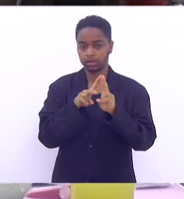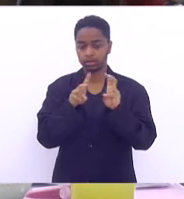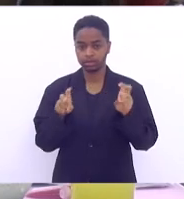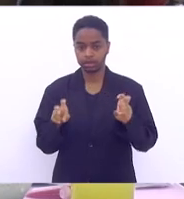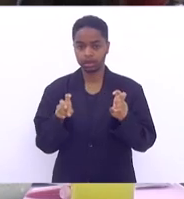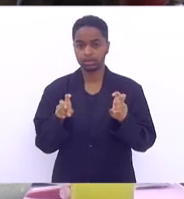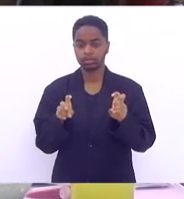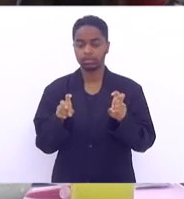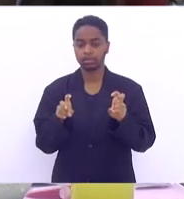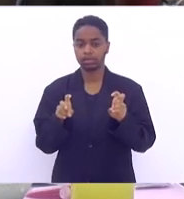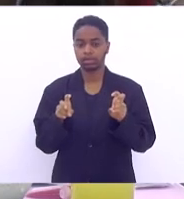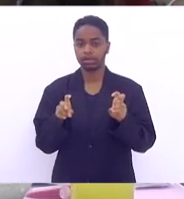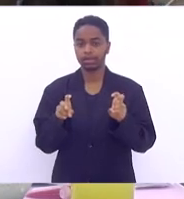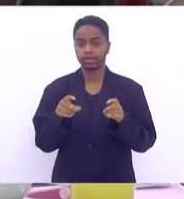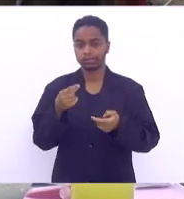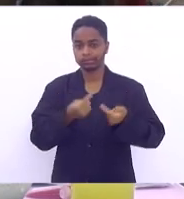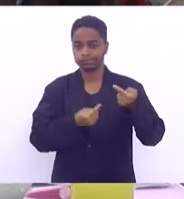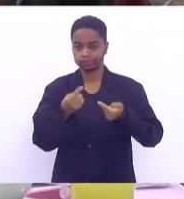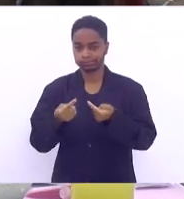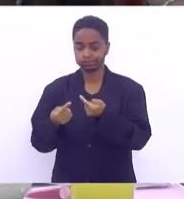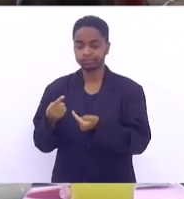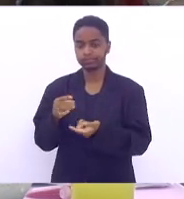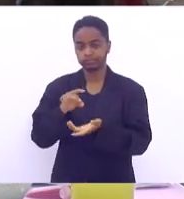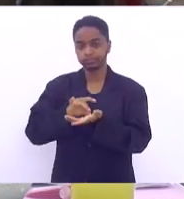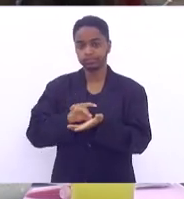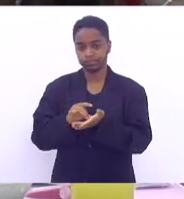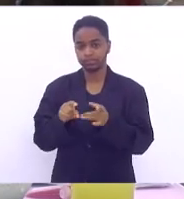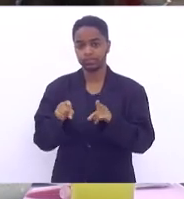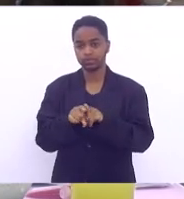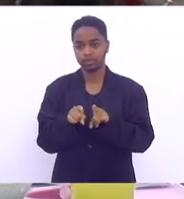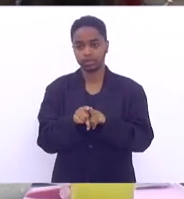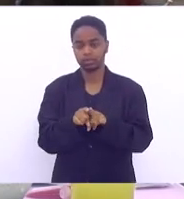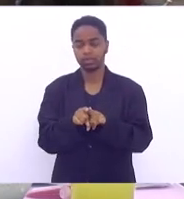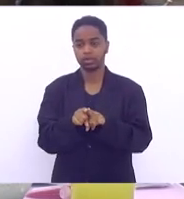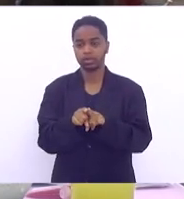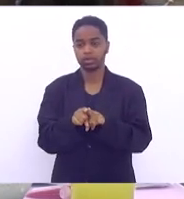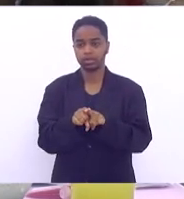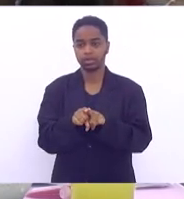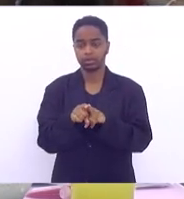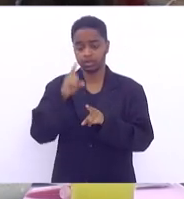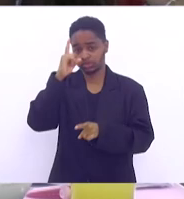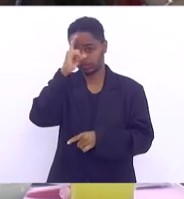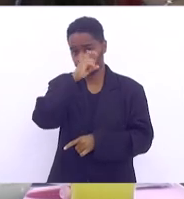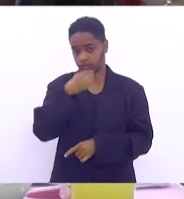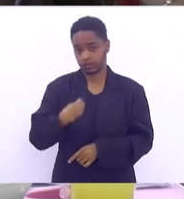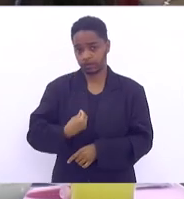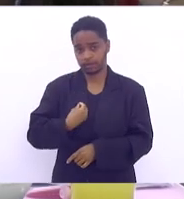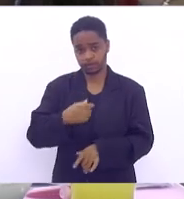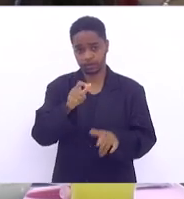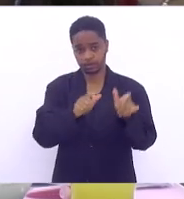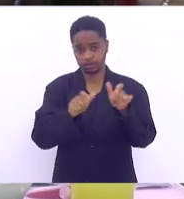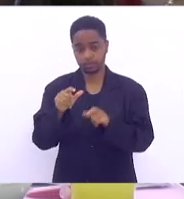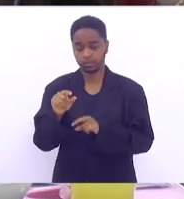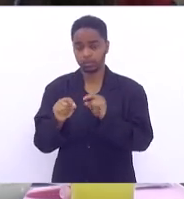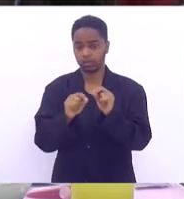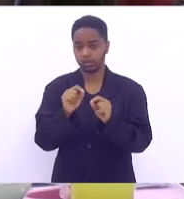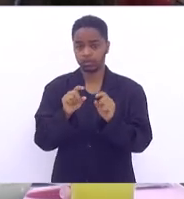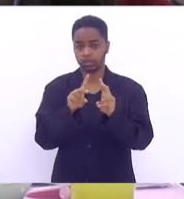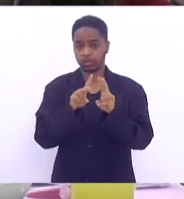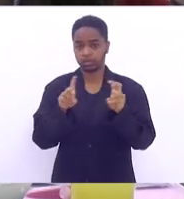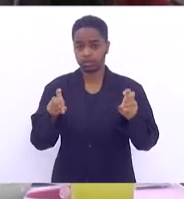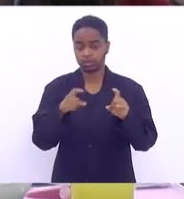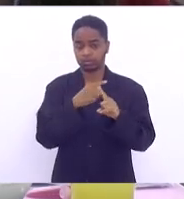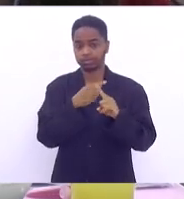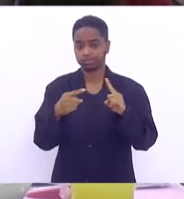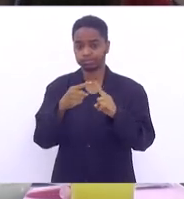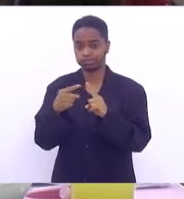está estourando e está realmente penalizando e dificultando muito a vida das pessoas, é a questão dos